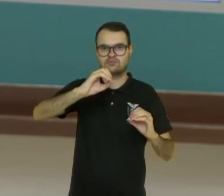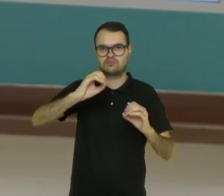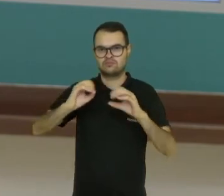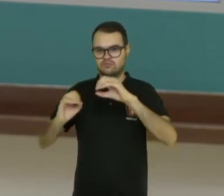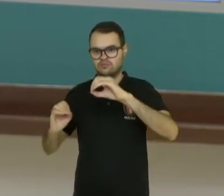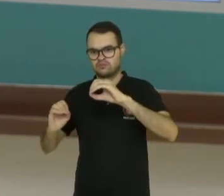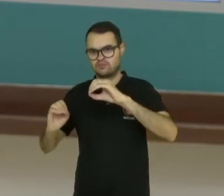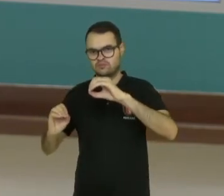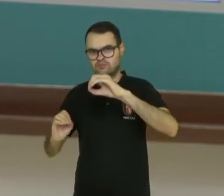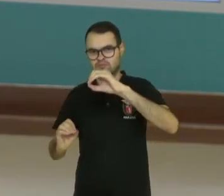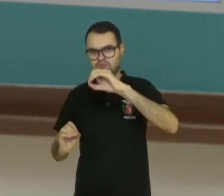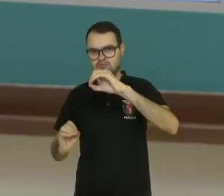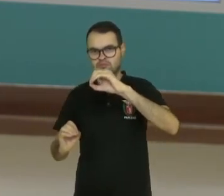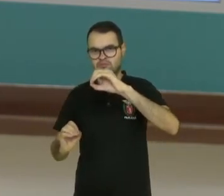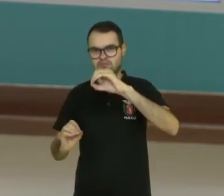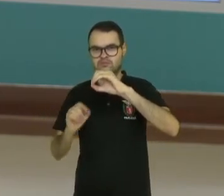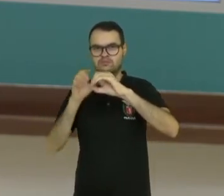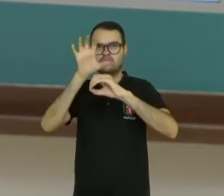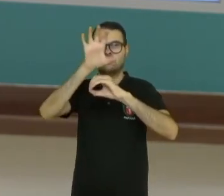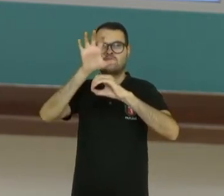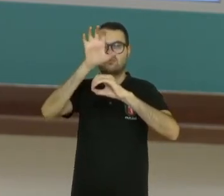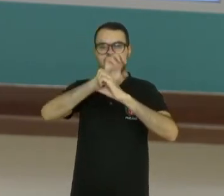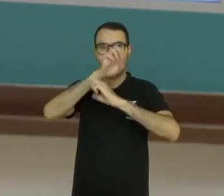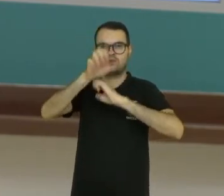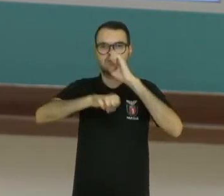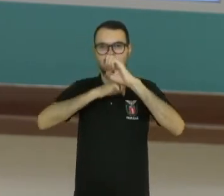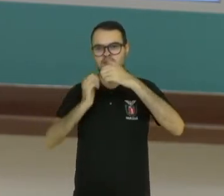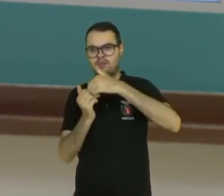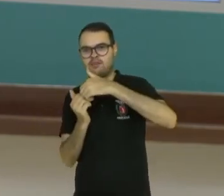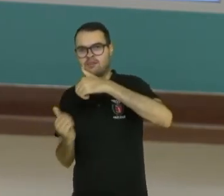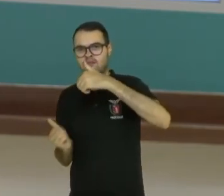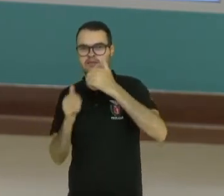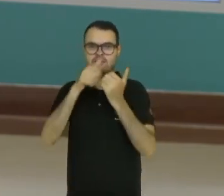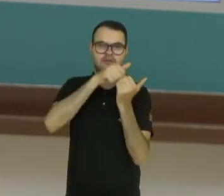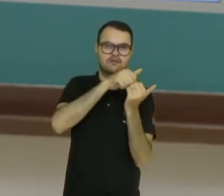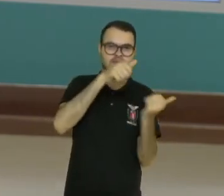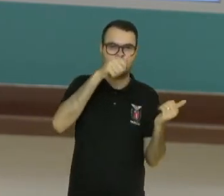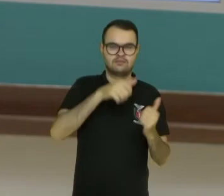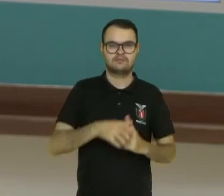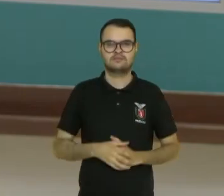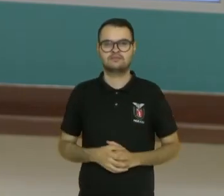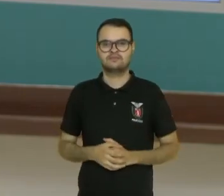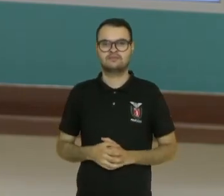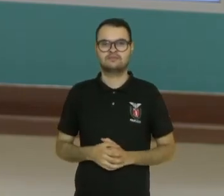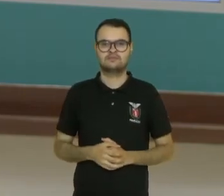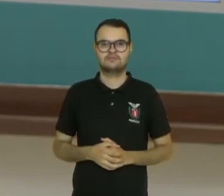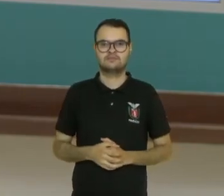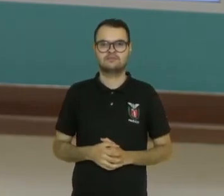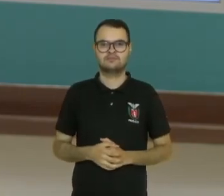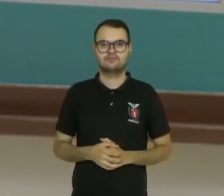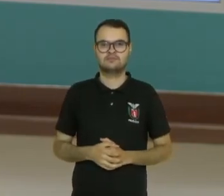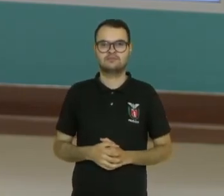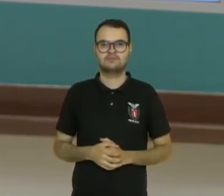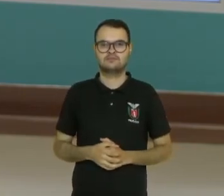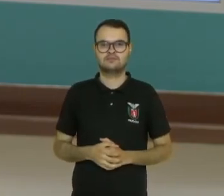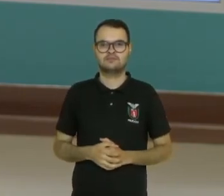elétrons, os outros dois elementos que fazem parte aqui dessa formação.